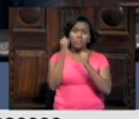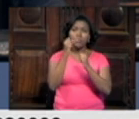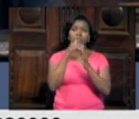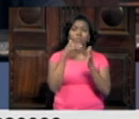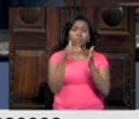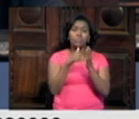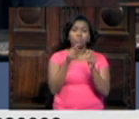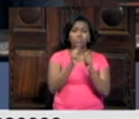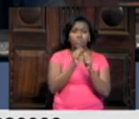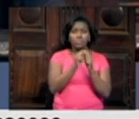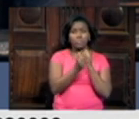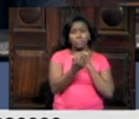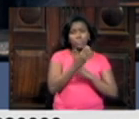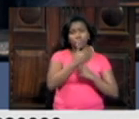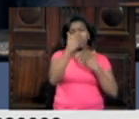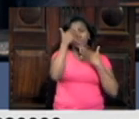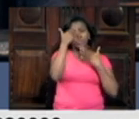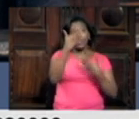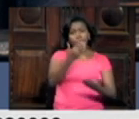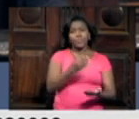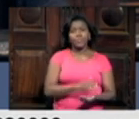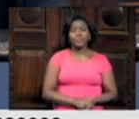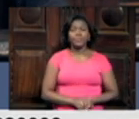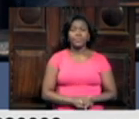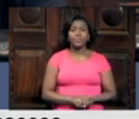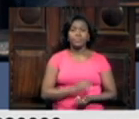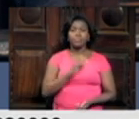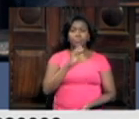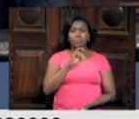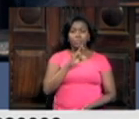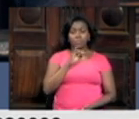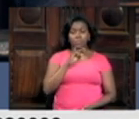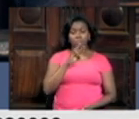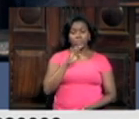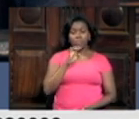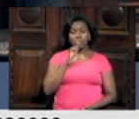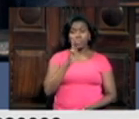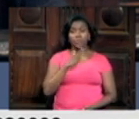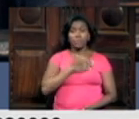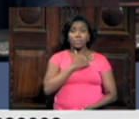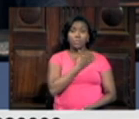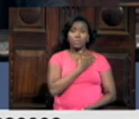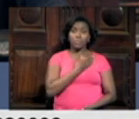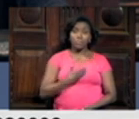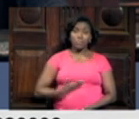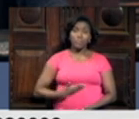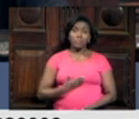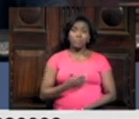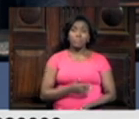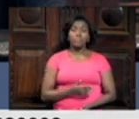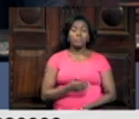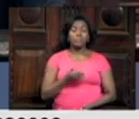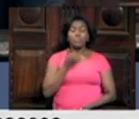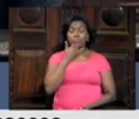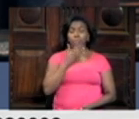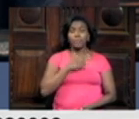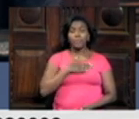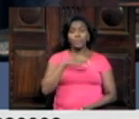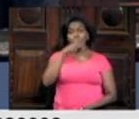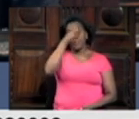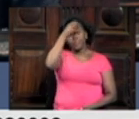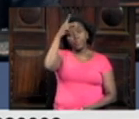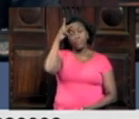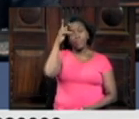nossa eleição de Itaboraí. Crivella, meu governador, desculpa, meu prefeito,